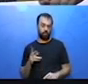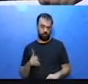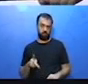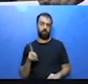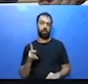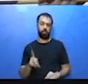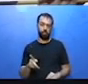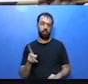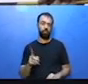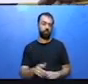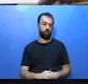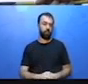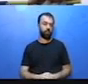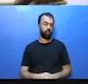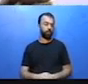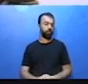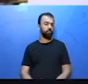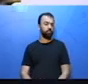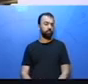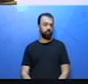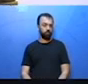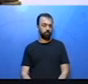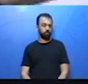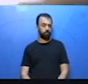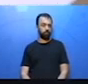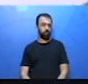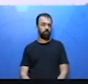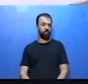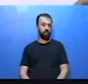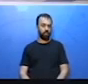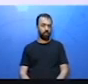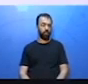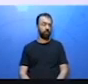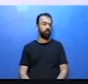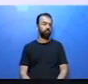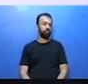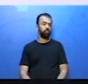pedir o comprimento da circunferência, vai usar essa fórmula.